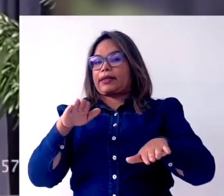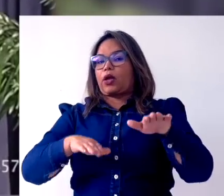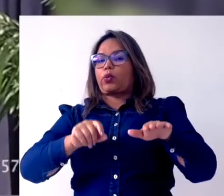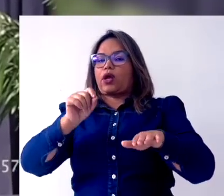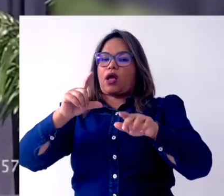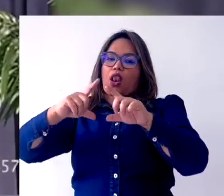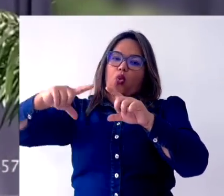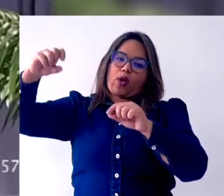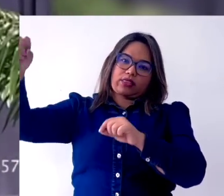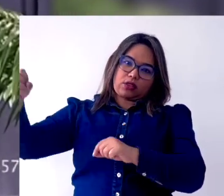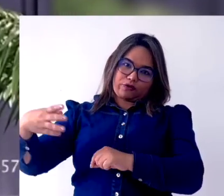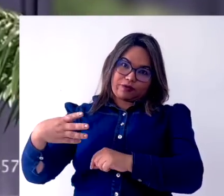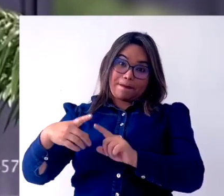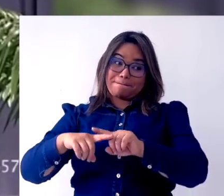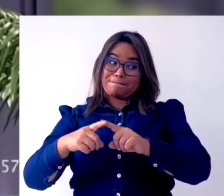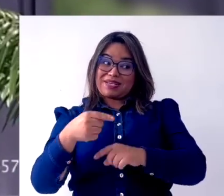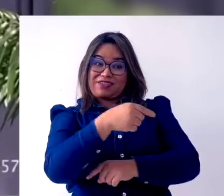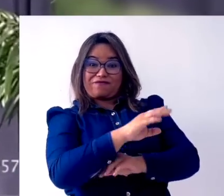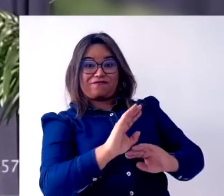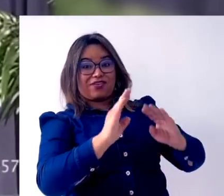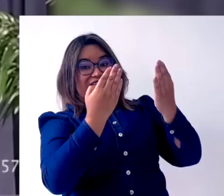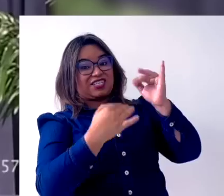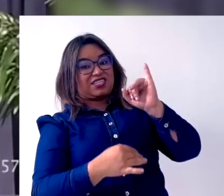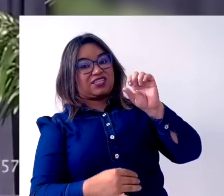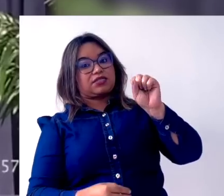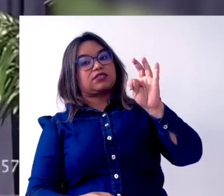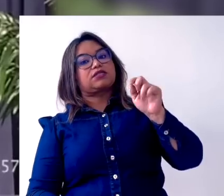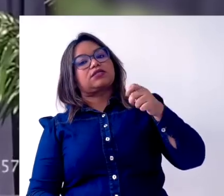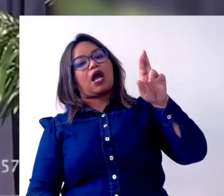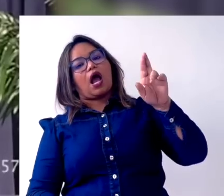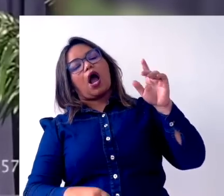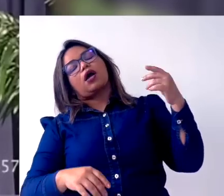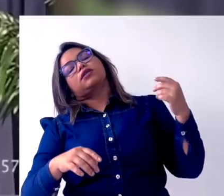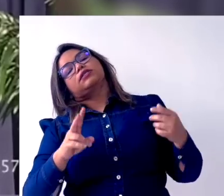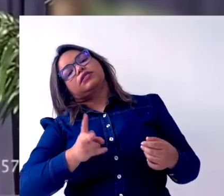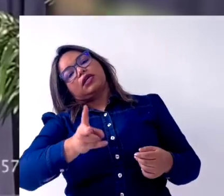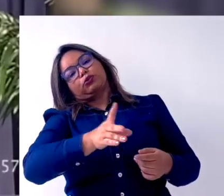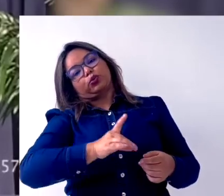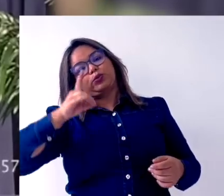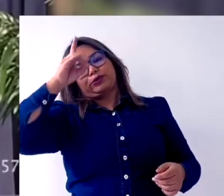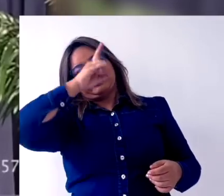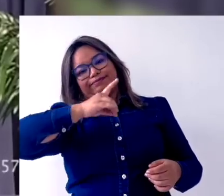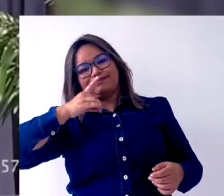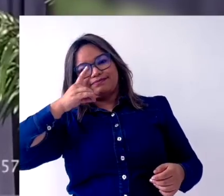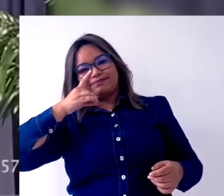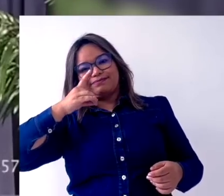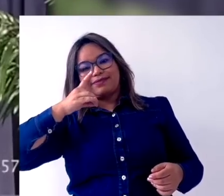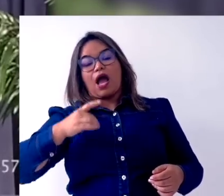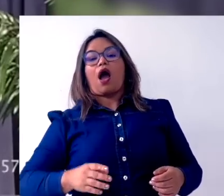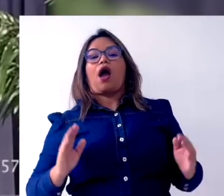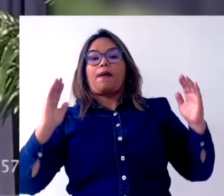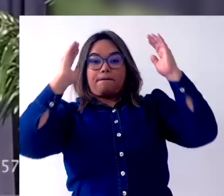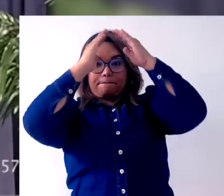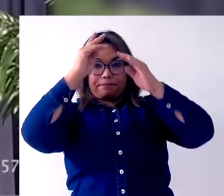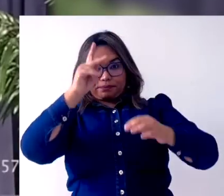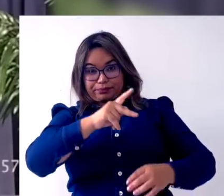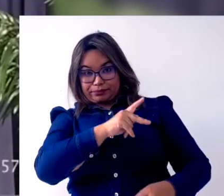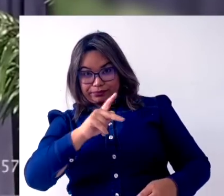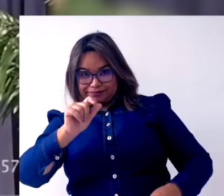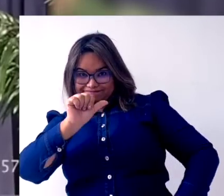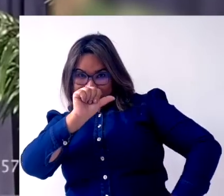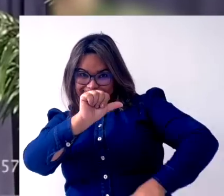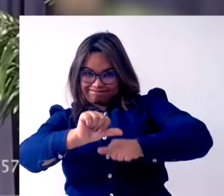lua nova. Mas a festa de Ishtar, ela ocorria no primeiro dia da semana. Então o papado mudou o calendário